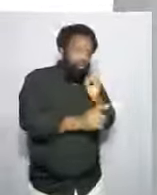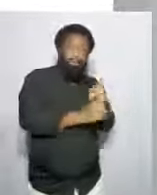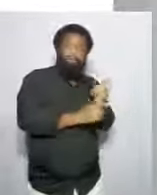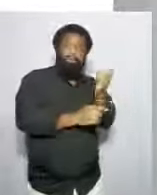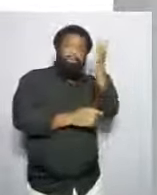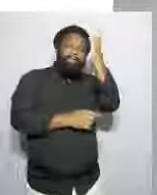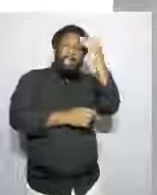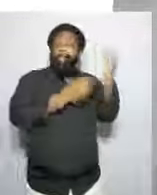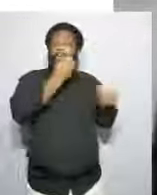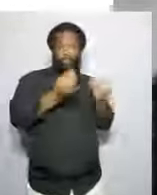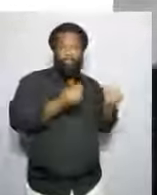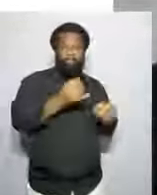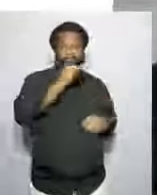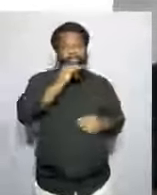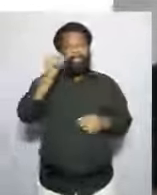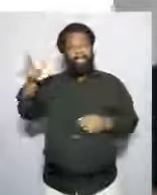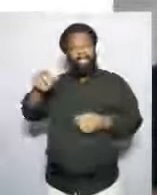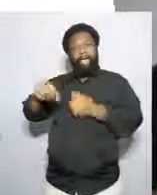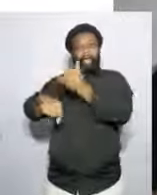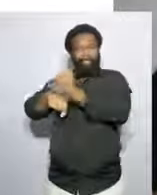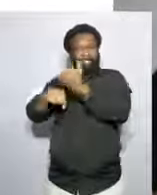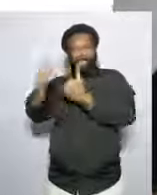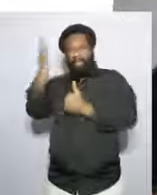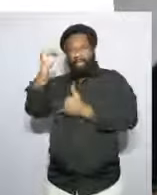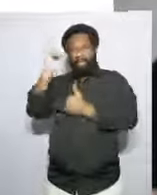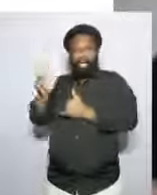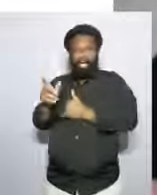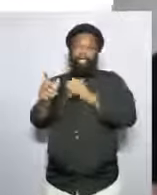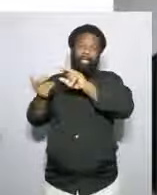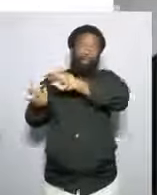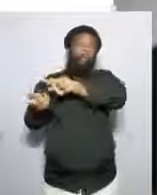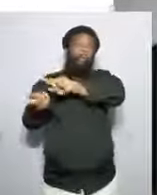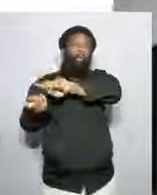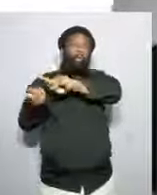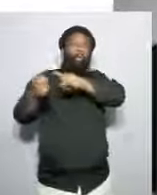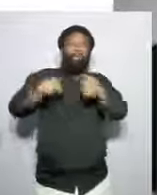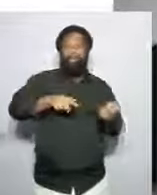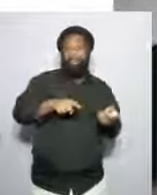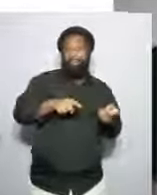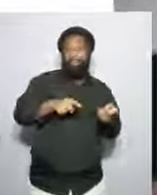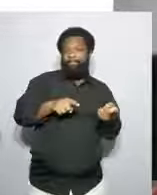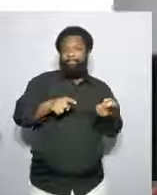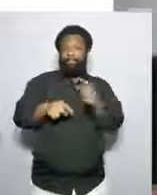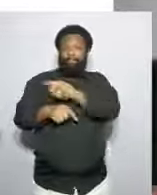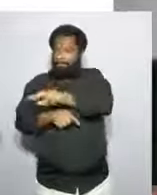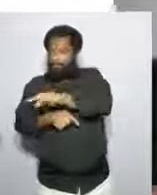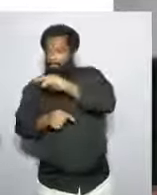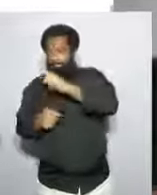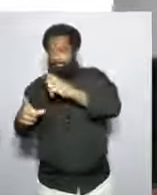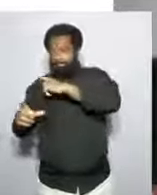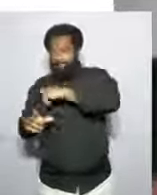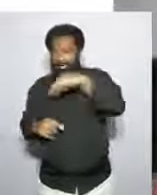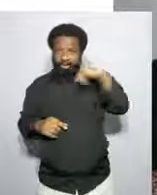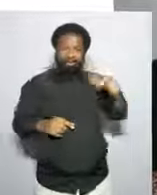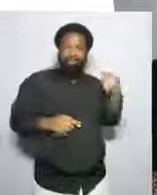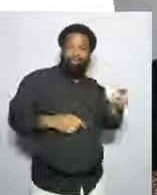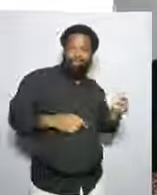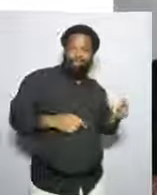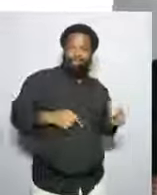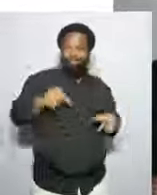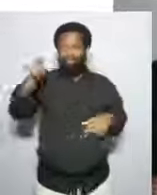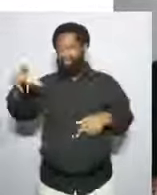dos metais, vamos saber a dos ametais, porque é totalmente contrário. Então, se os metais são